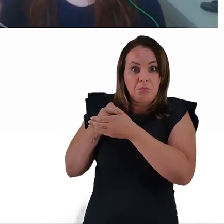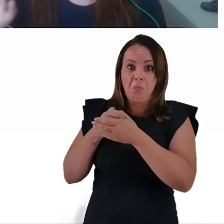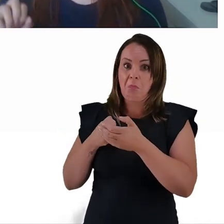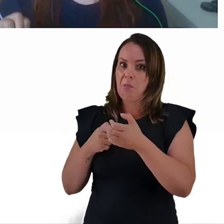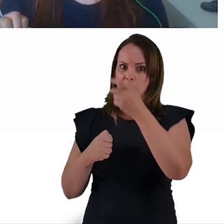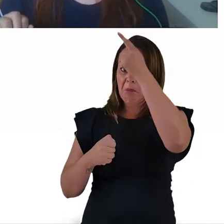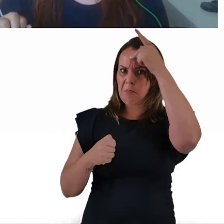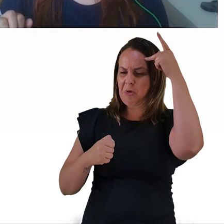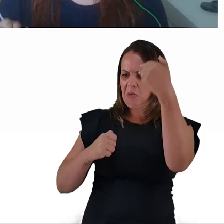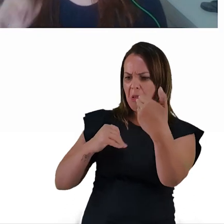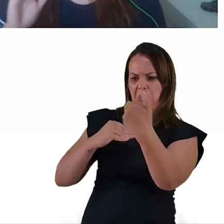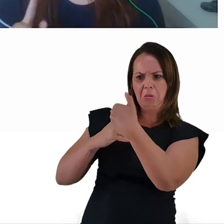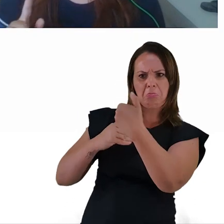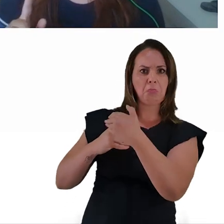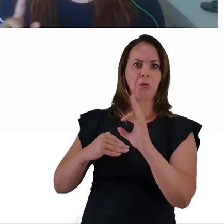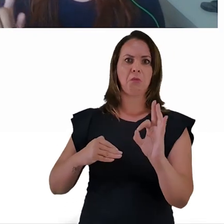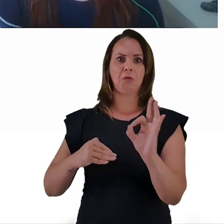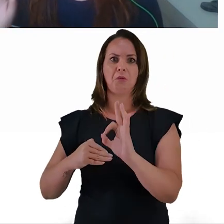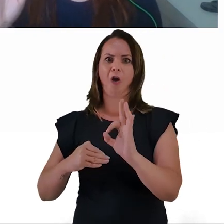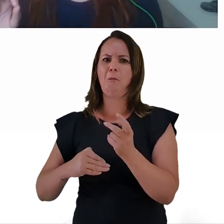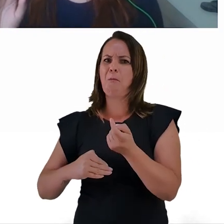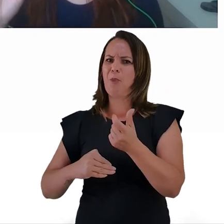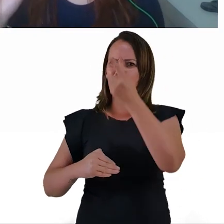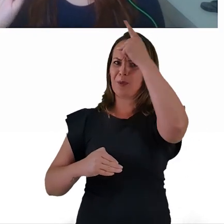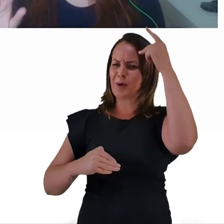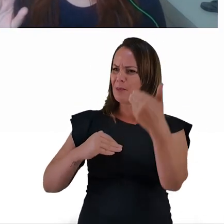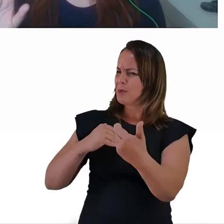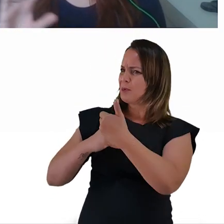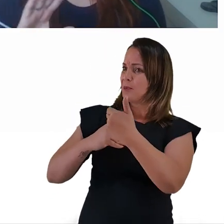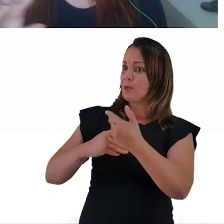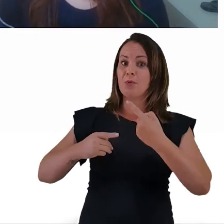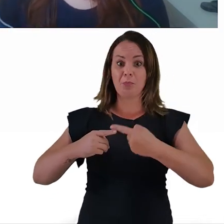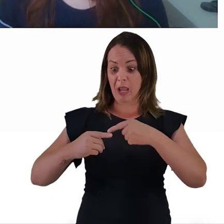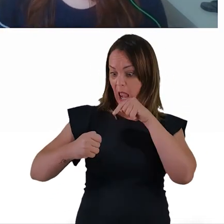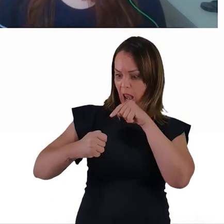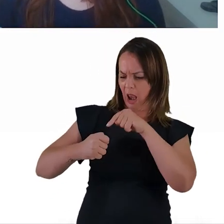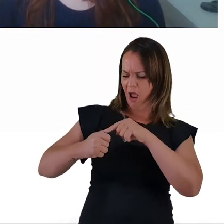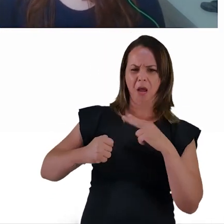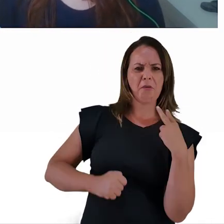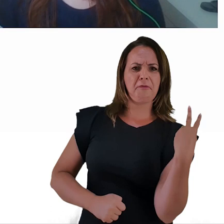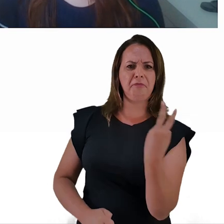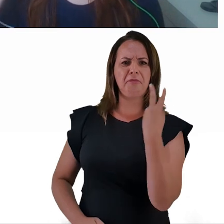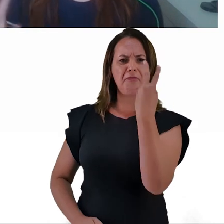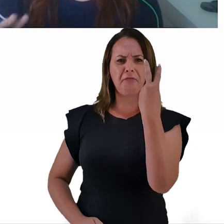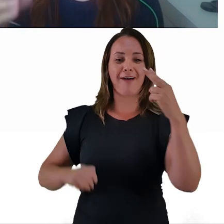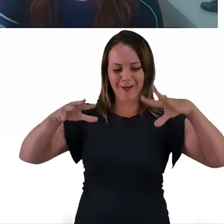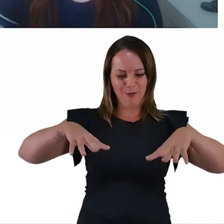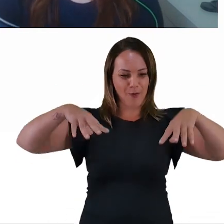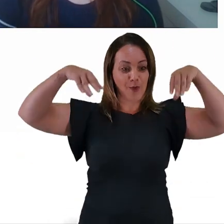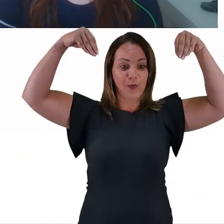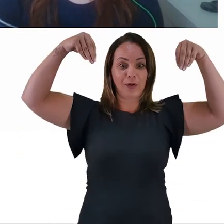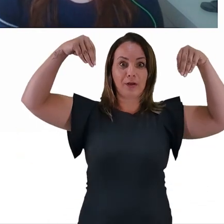entram, pouquíssimas pessoas têm acesso, porque ali dentro tem o maior tesouro de todo o nosso reino, que isso é